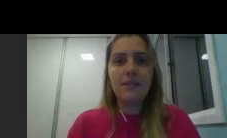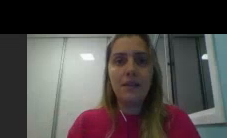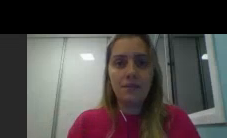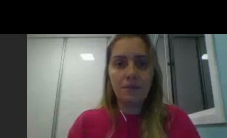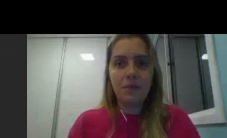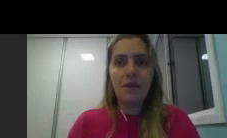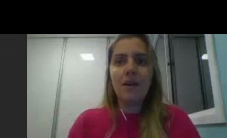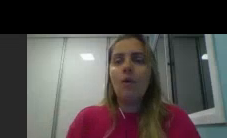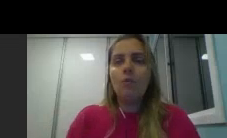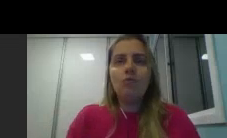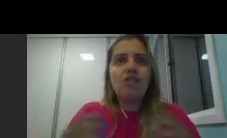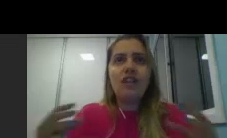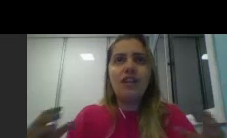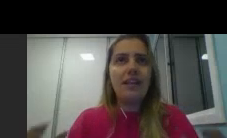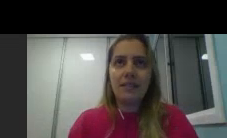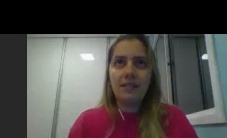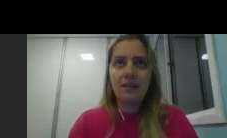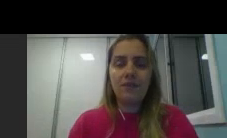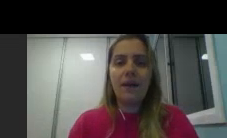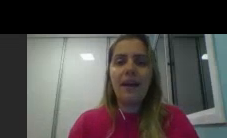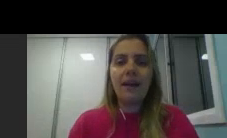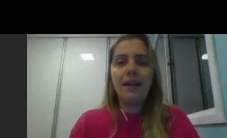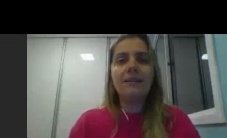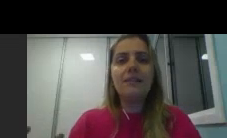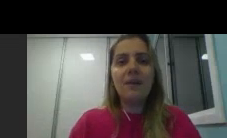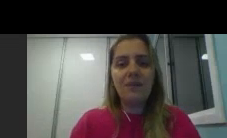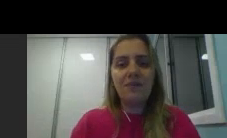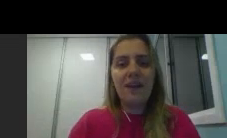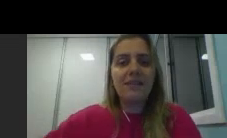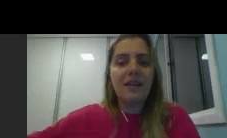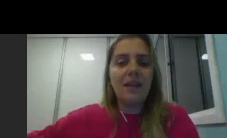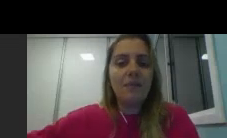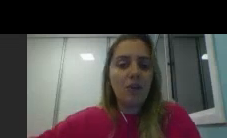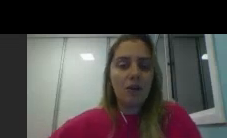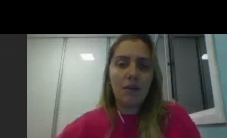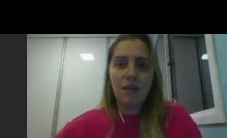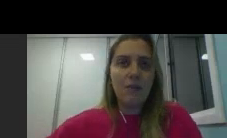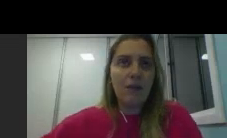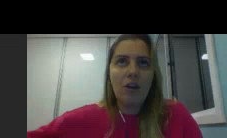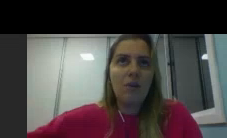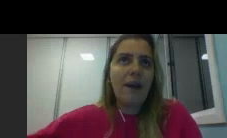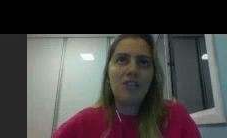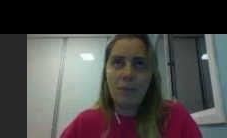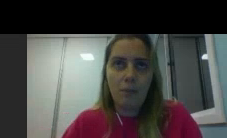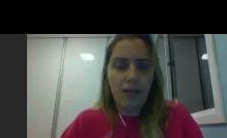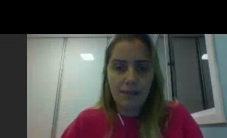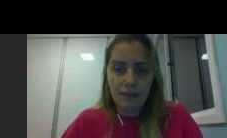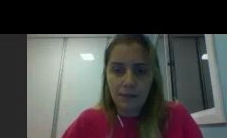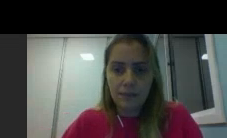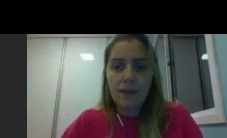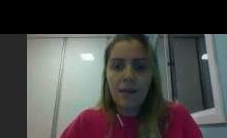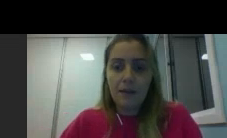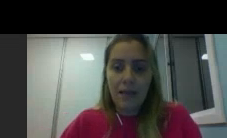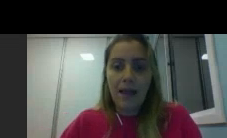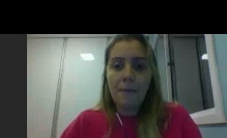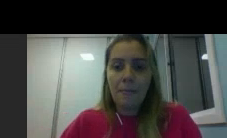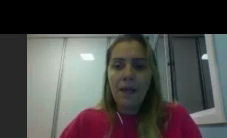alelo recessivo ou um gene recessivo é aquele que se manifesta em menor parte da